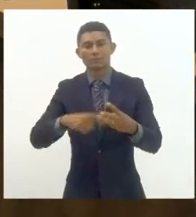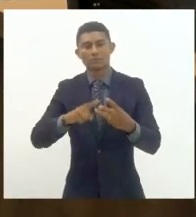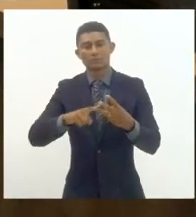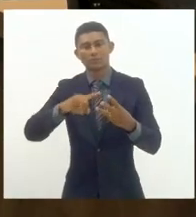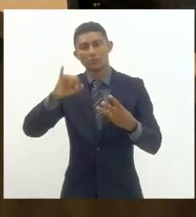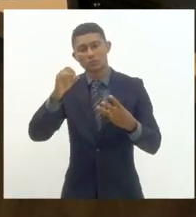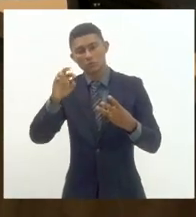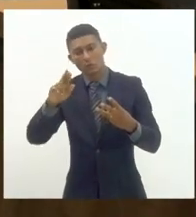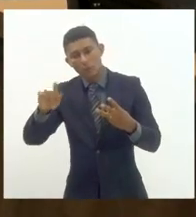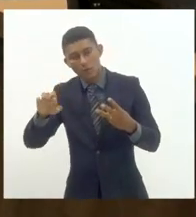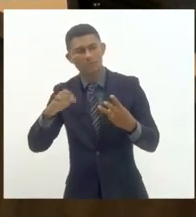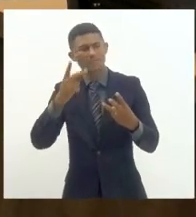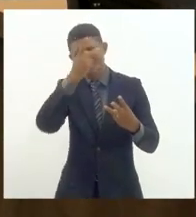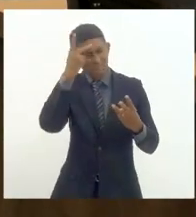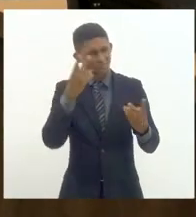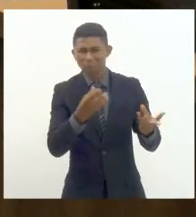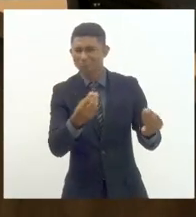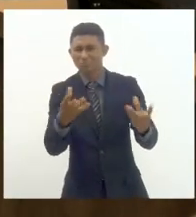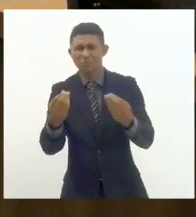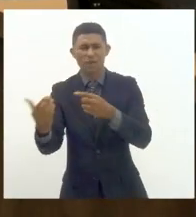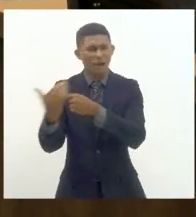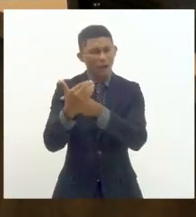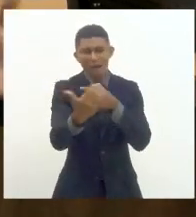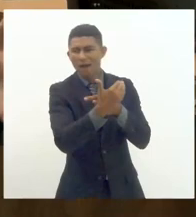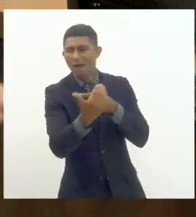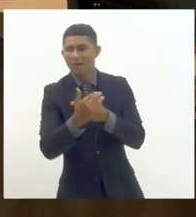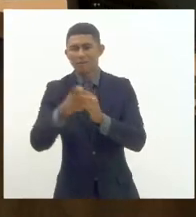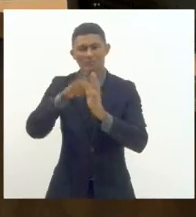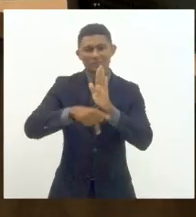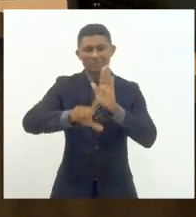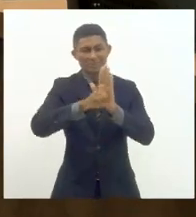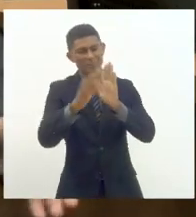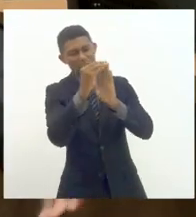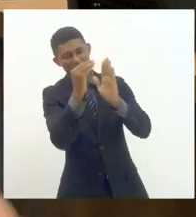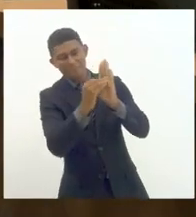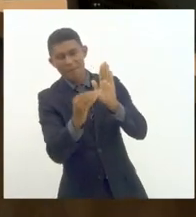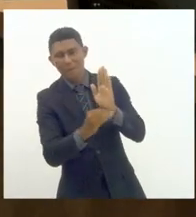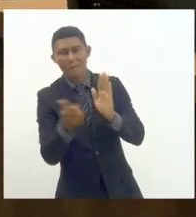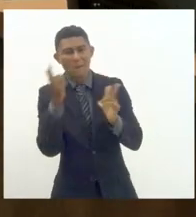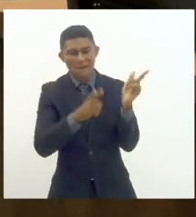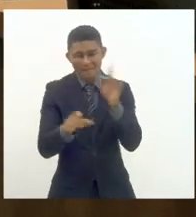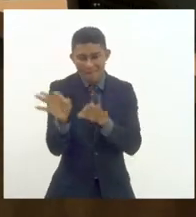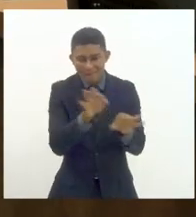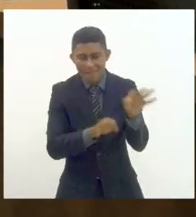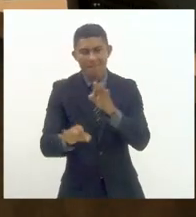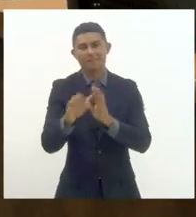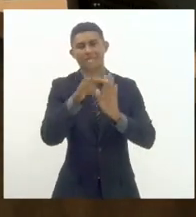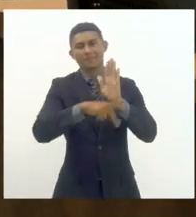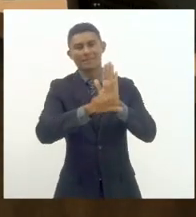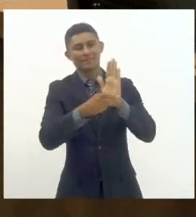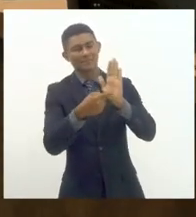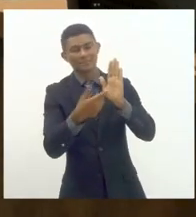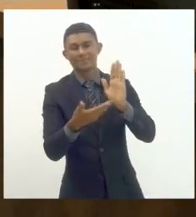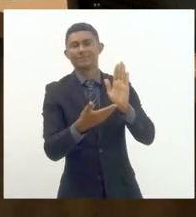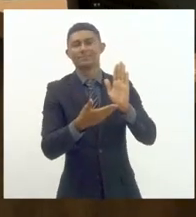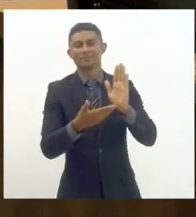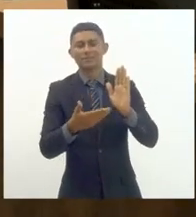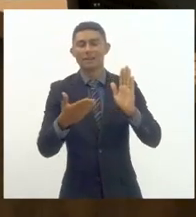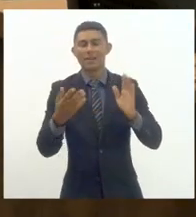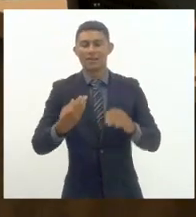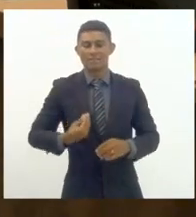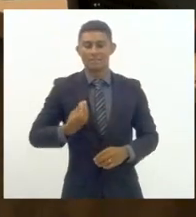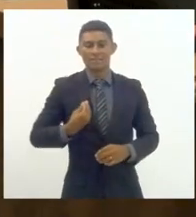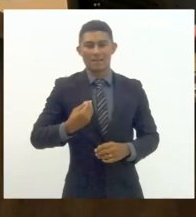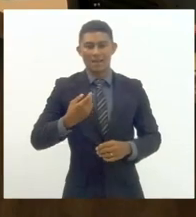Panceiro, enfim, muita gente boa que construiu o projeto a múltiplas mãos, a múltiplos corações e a múltiplas mentes. Portanto, viva o Rio de